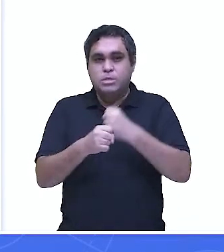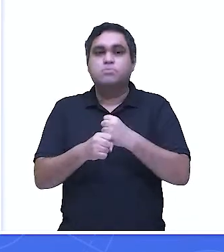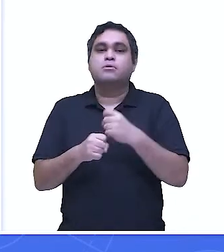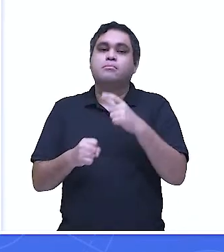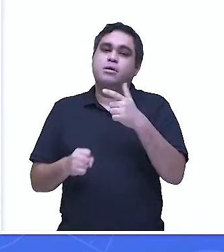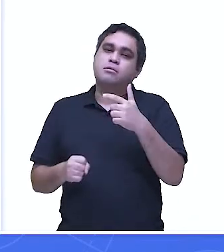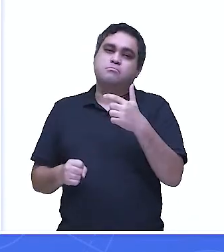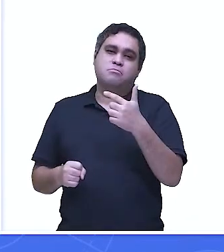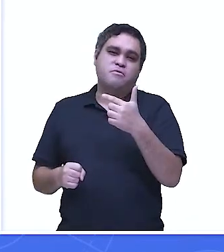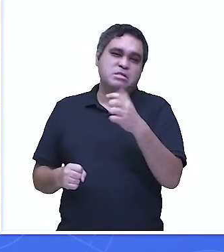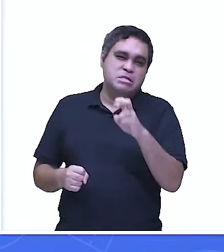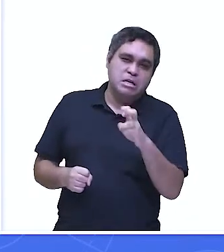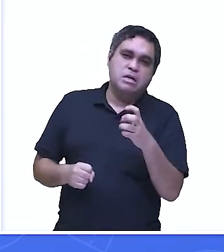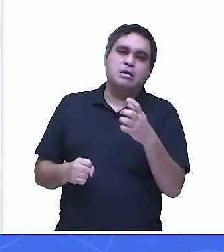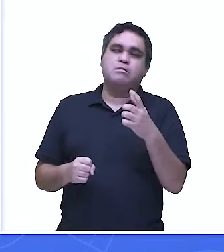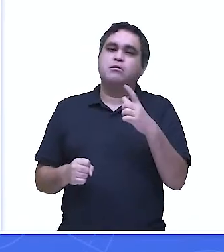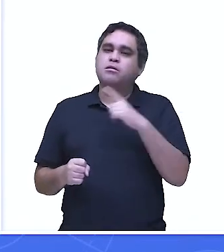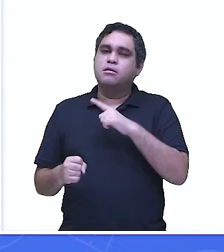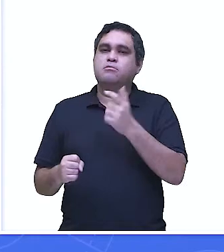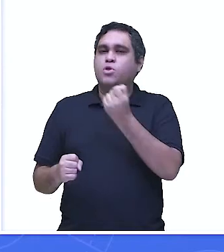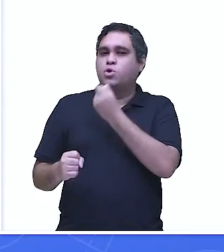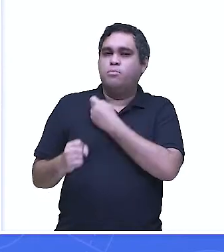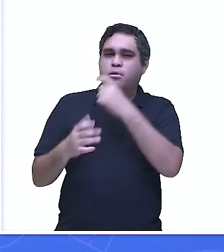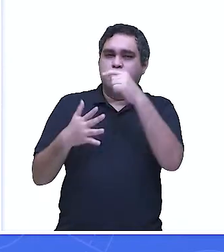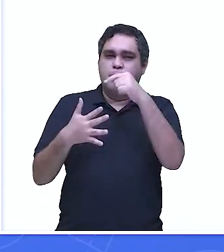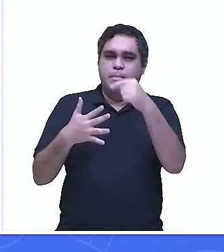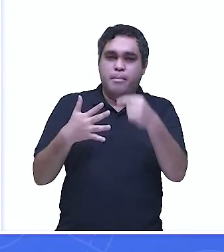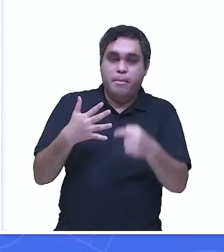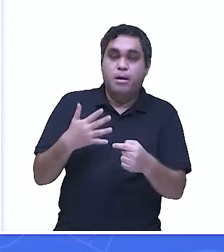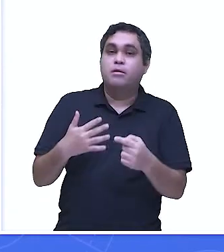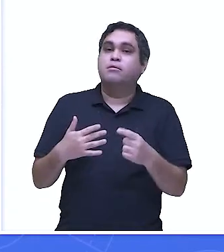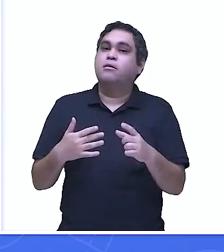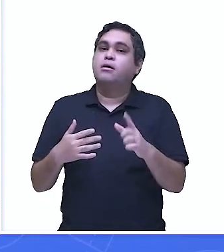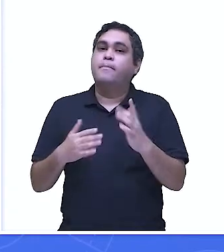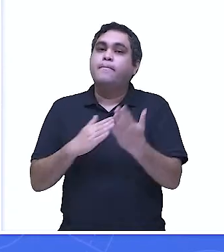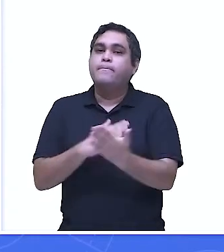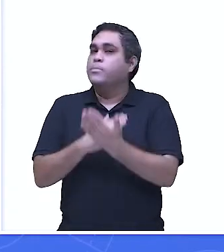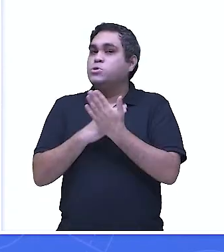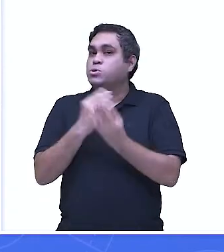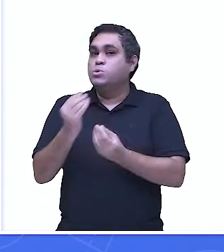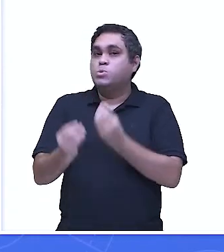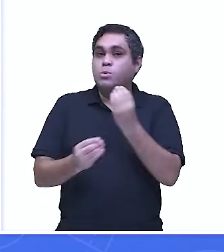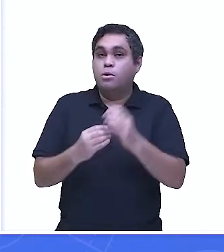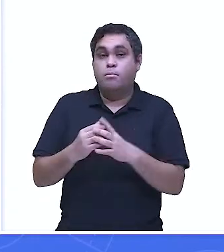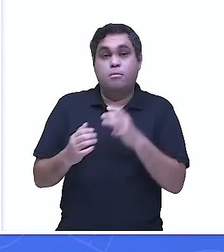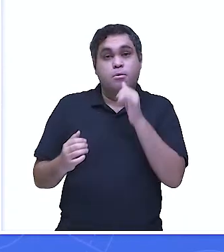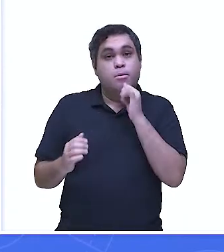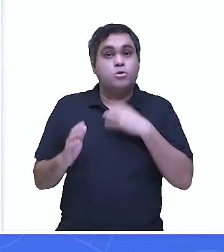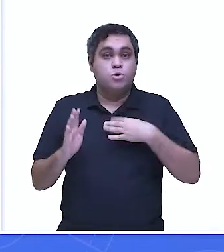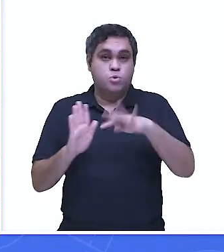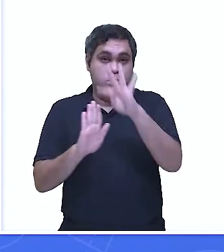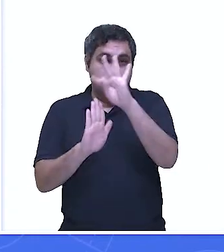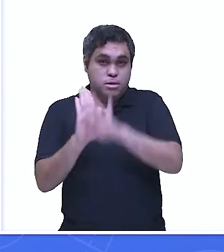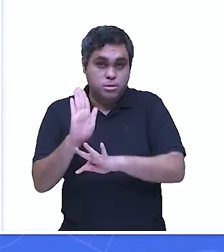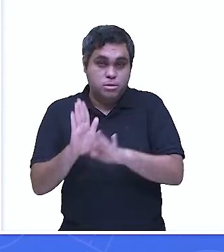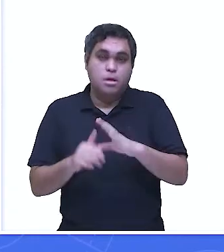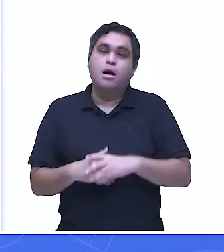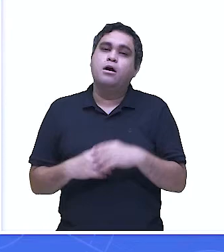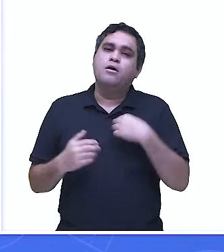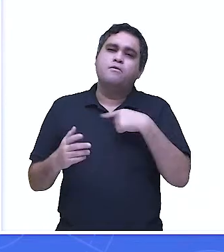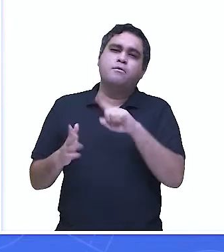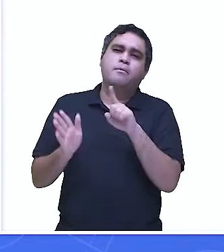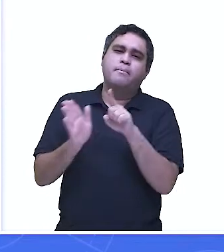Então, eu tenho numerais que me ajudam de que forma, gente? Então, eu estou lá no texto, eu vou para a